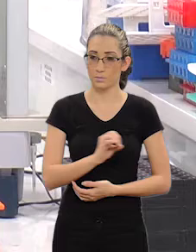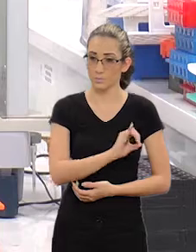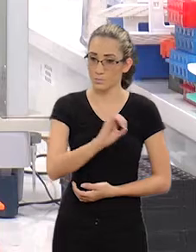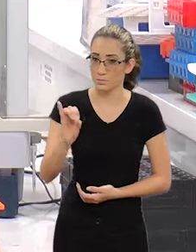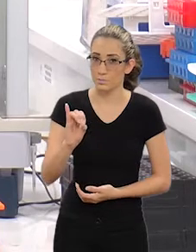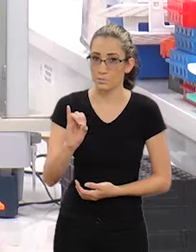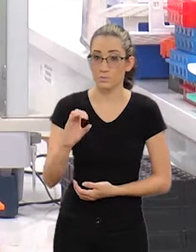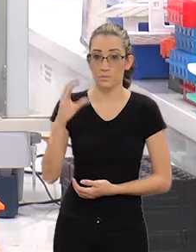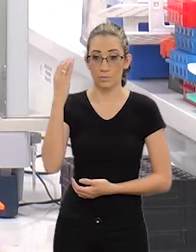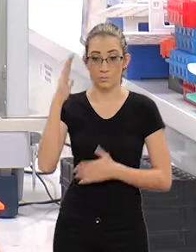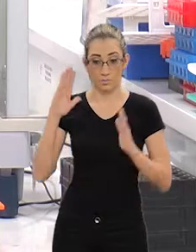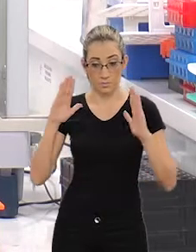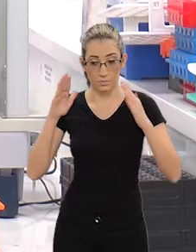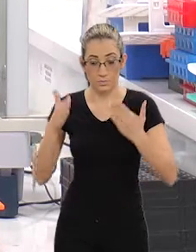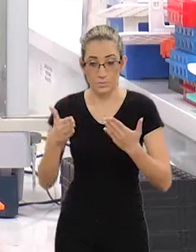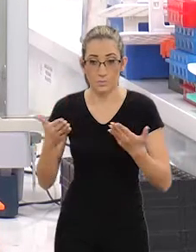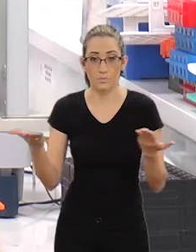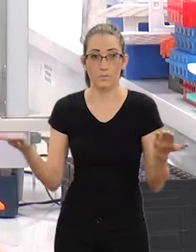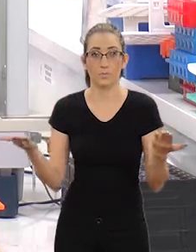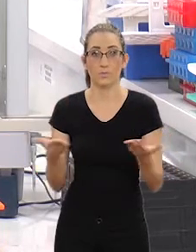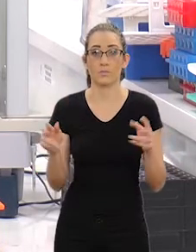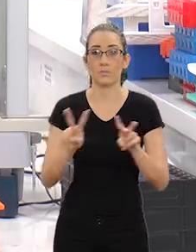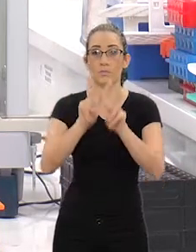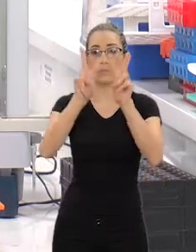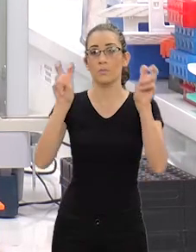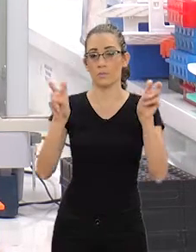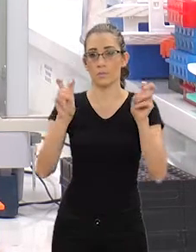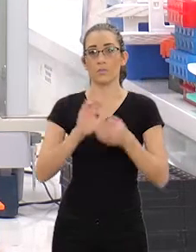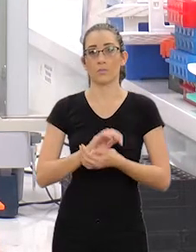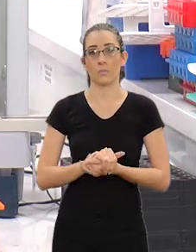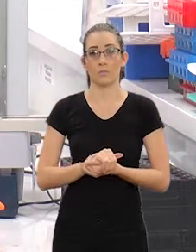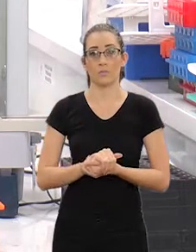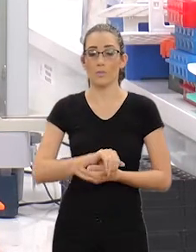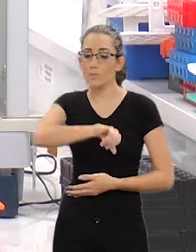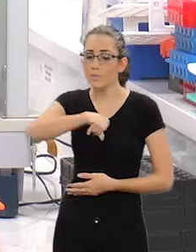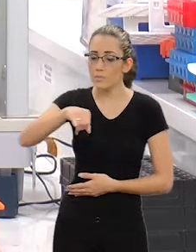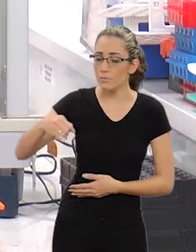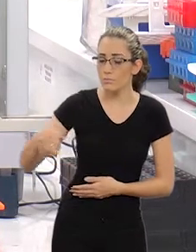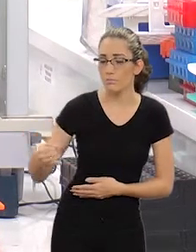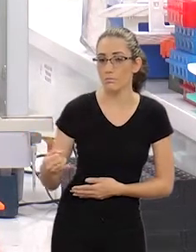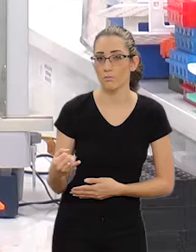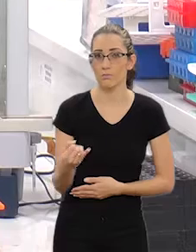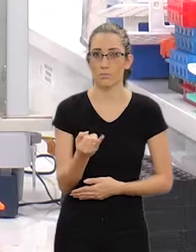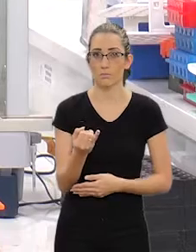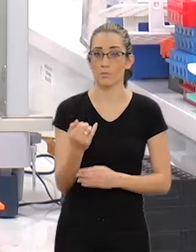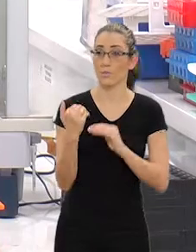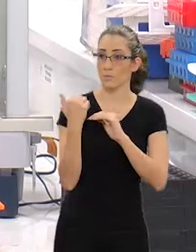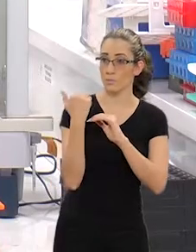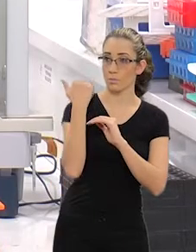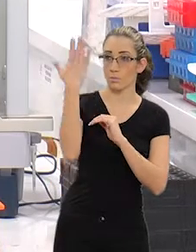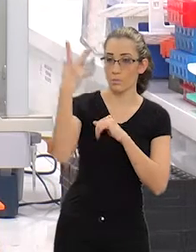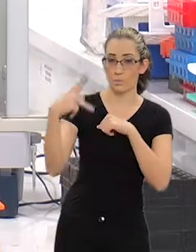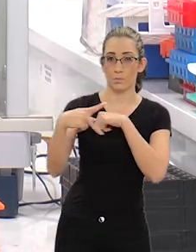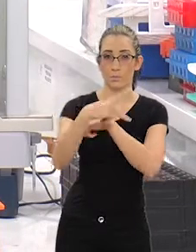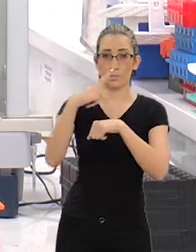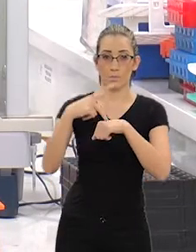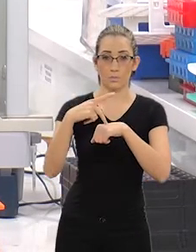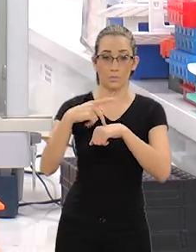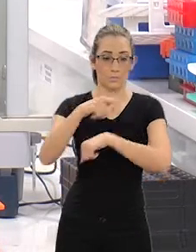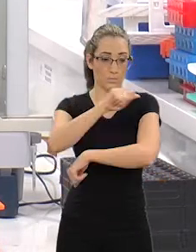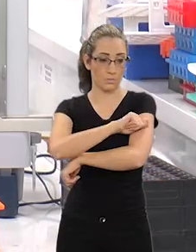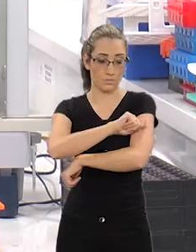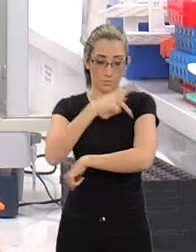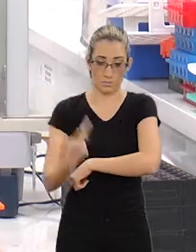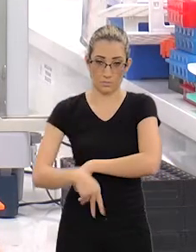olá o ciência em foco de hoje vai abordar o tema de oportunidades no exterior para